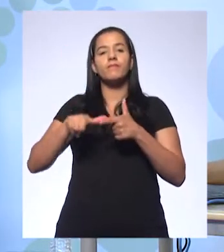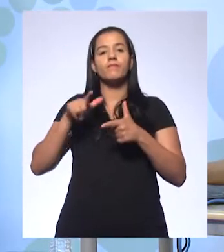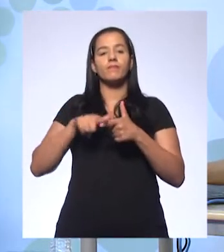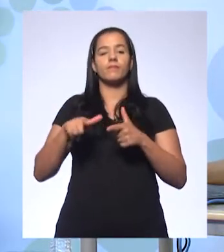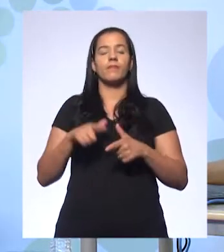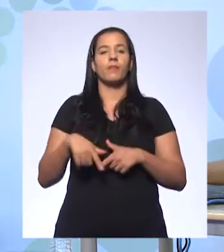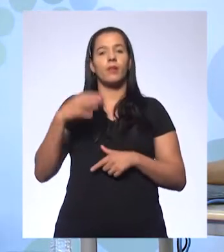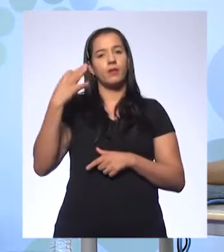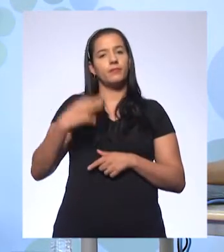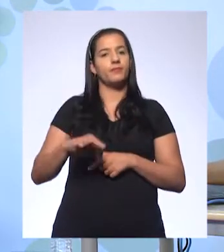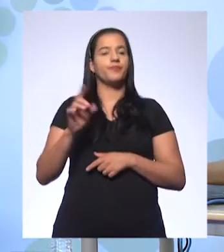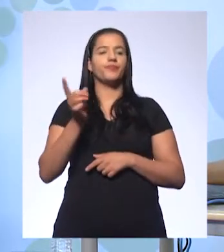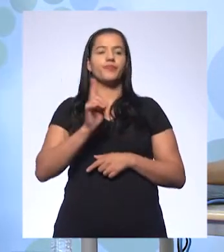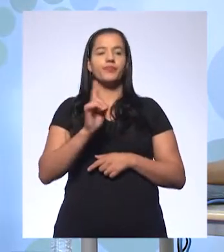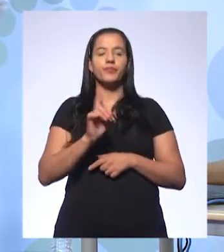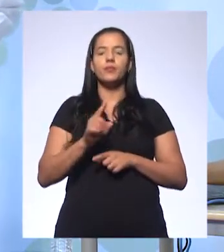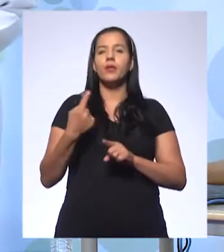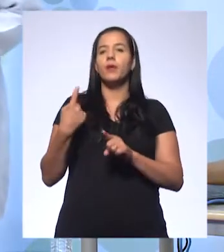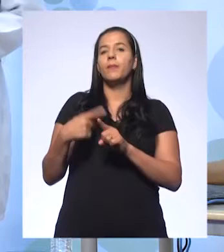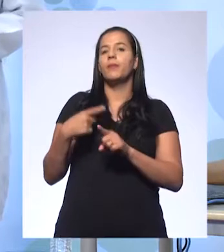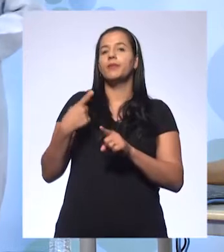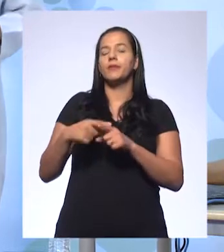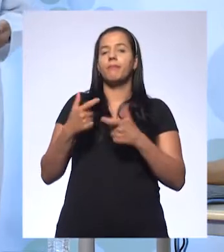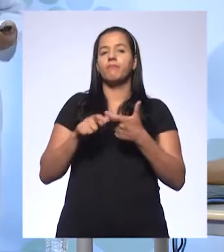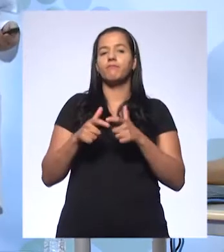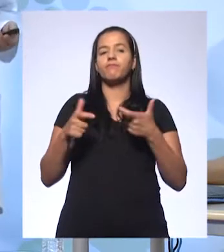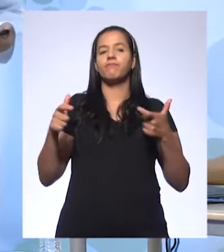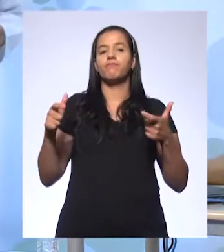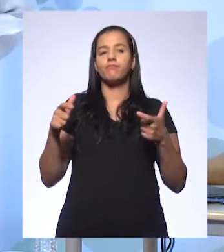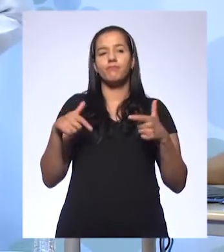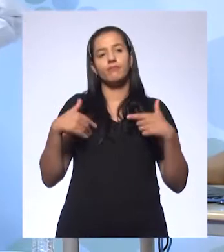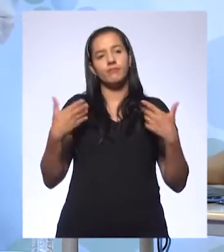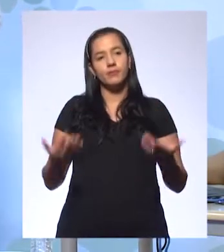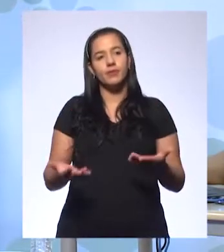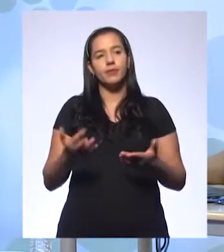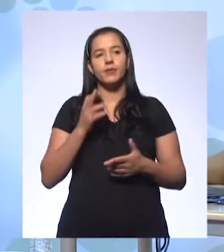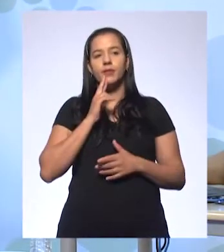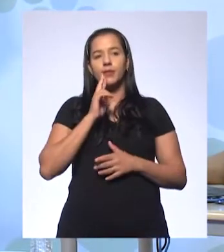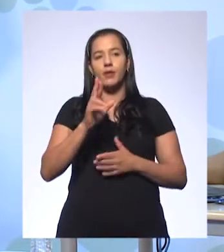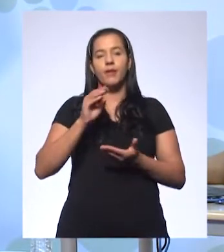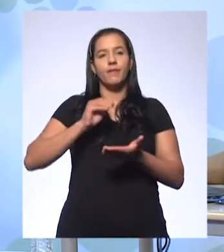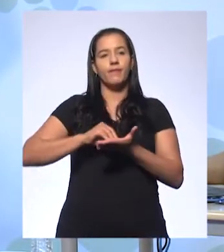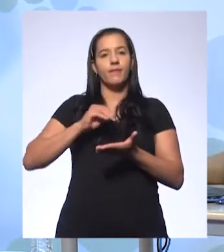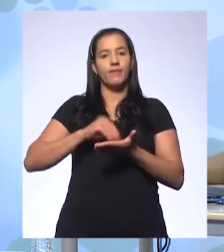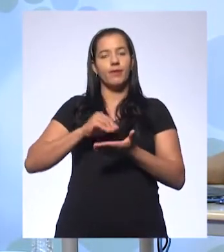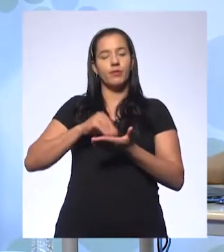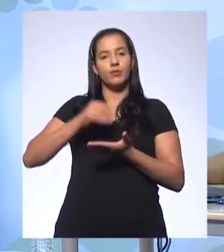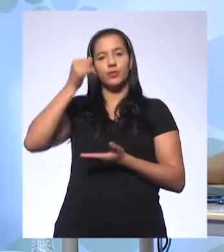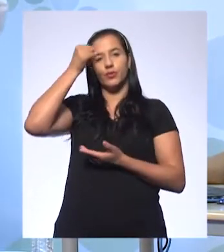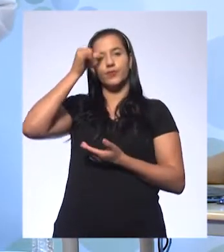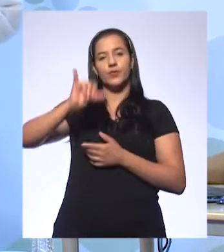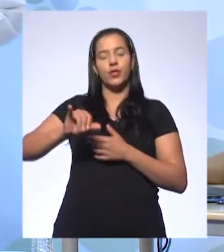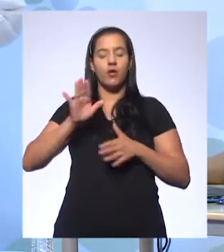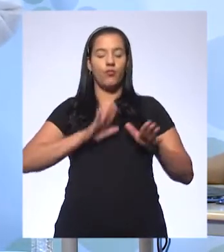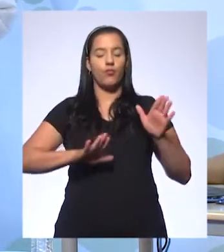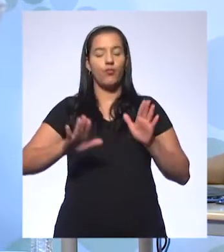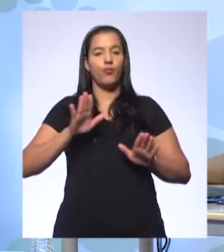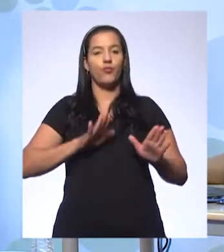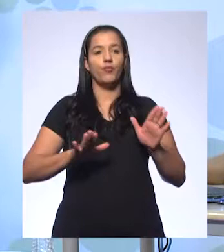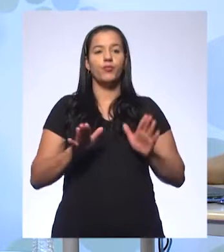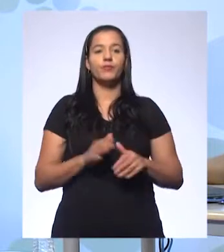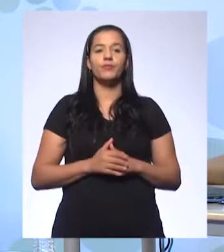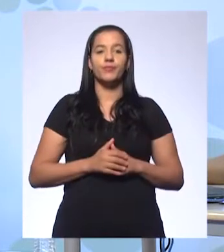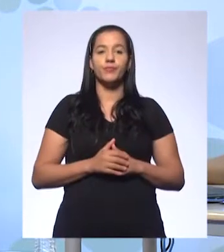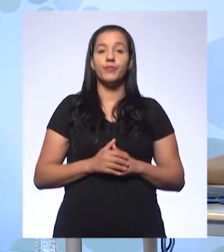não estavam corretos. E por que esse número está crescendo? Aí o colega já falou aí, falta de prevenção. Gente, hoje a